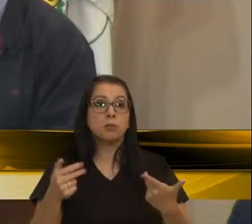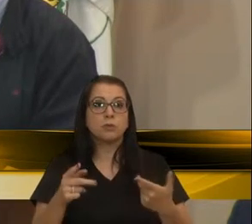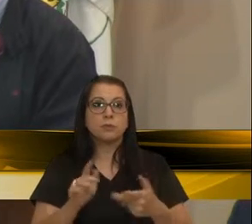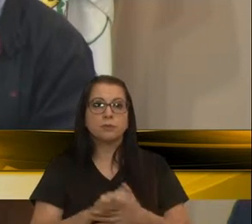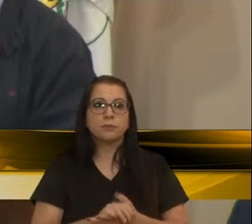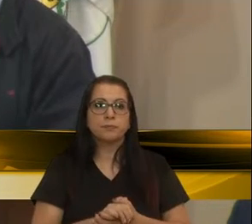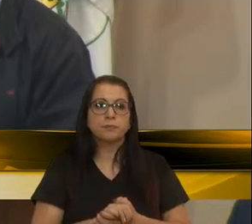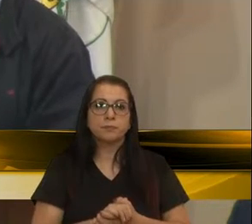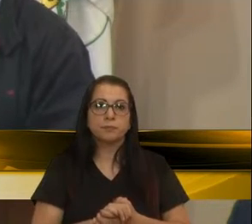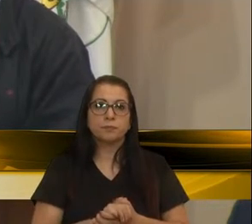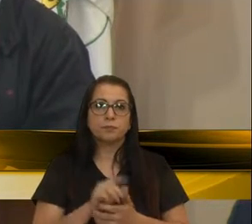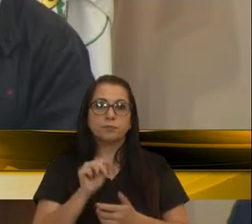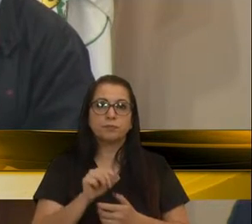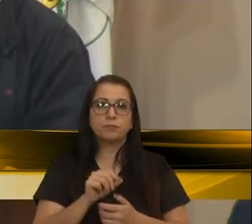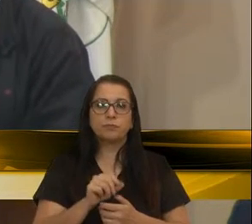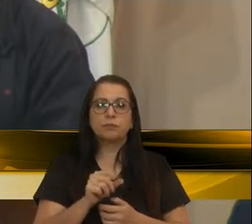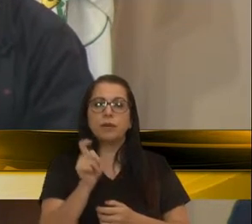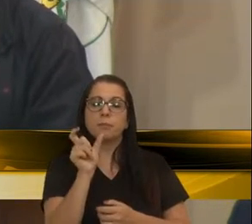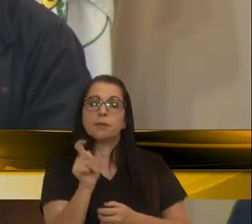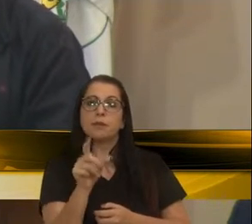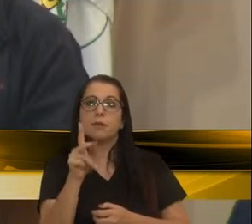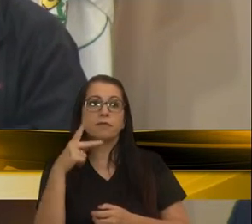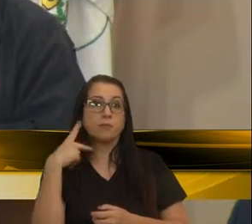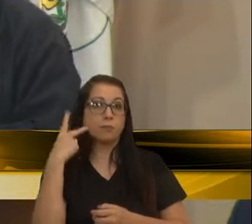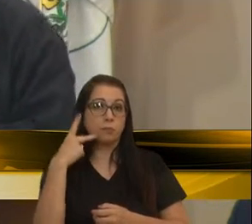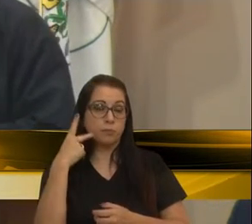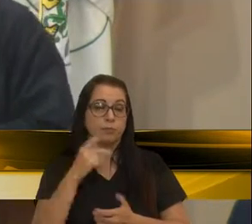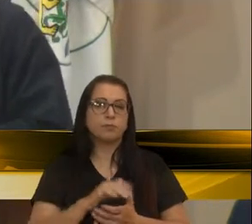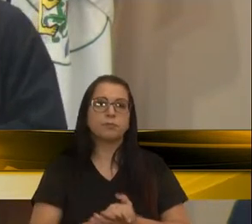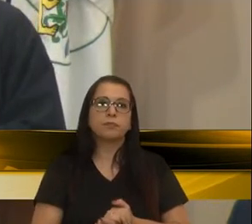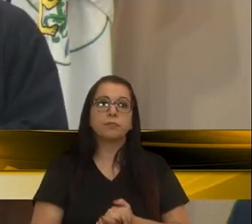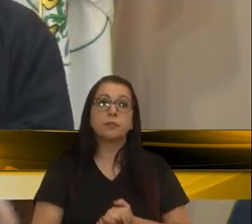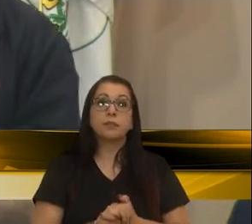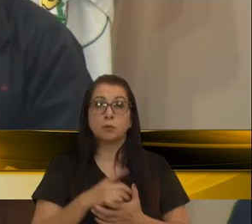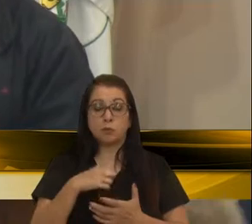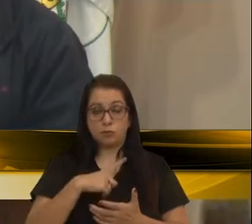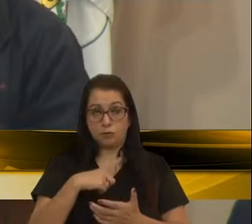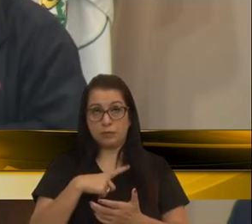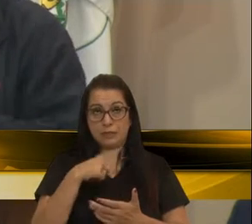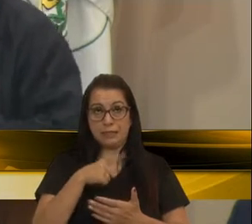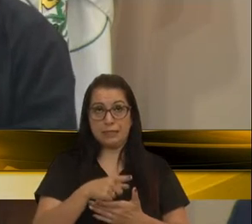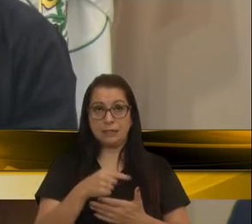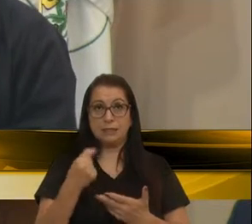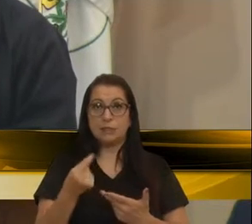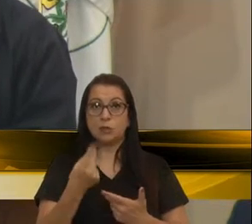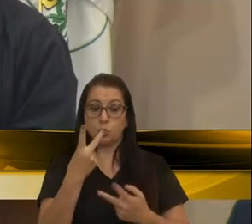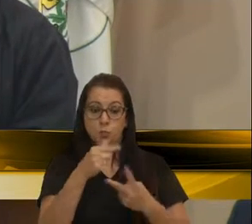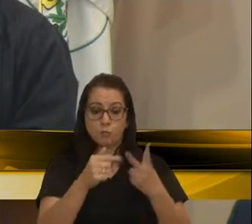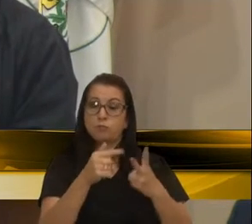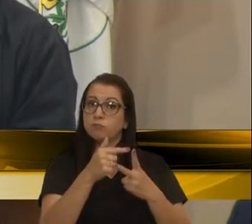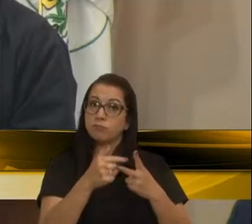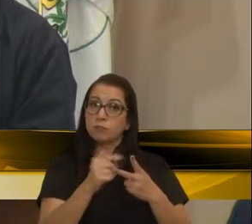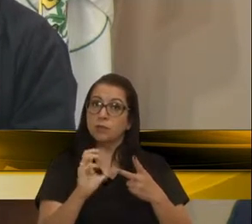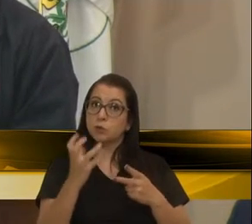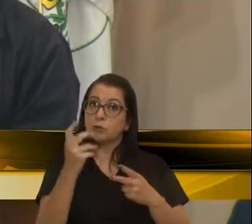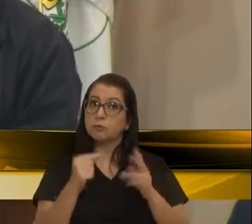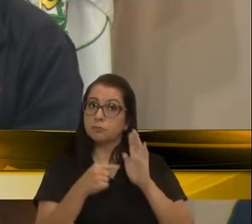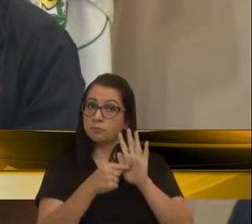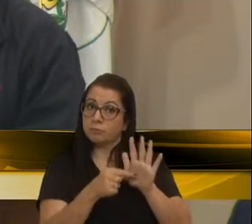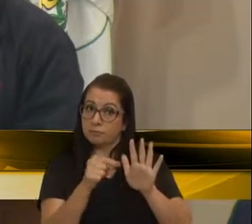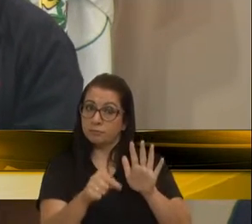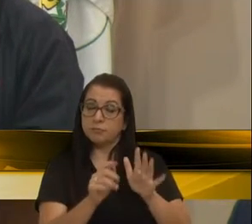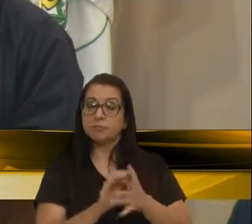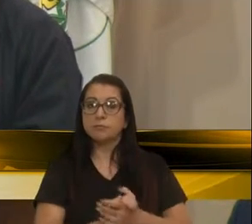questões referentes à palavra política, onde nós temos duas citações que eu resolvi trazer aqui